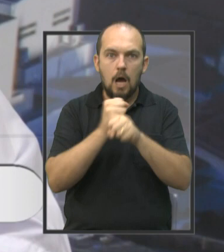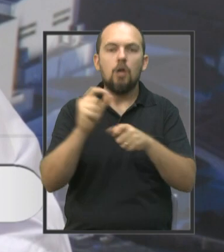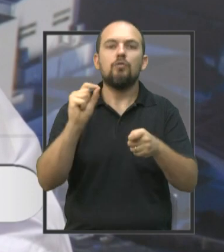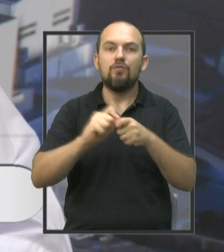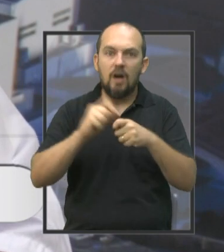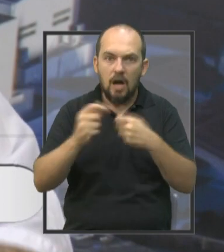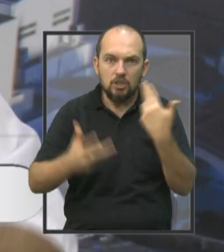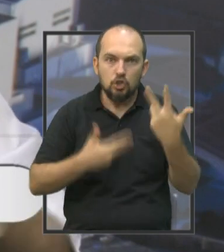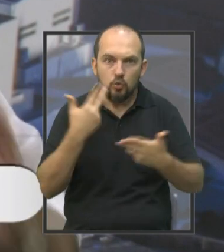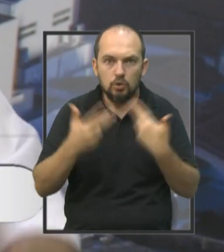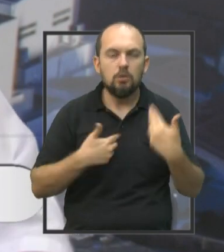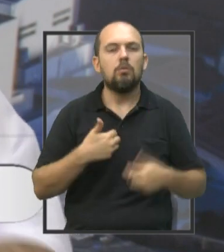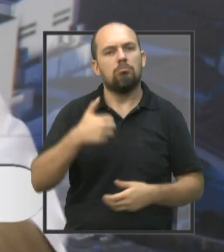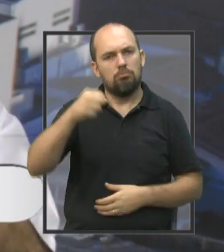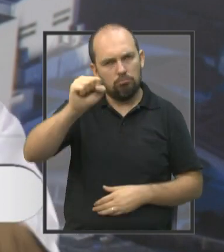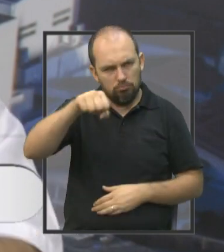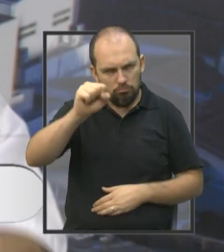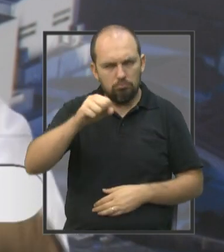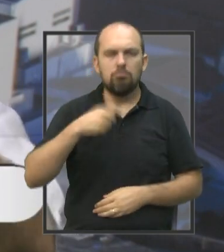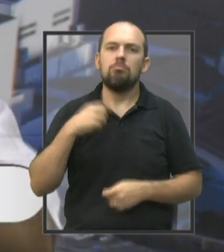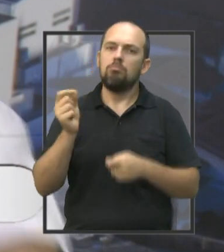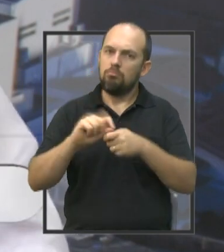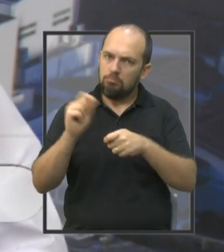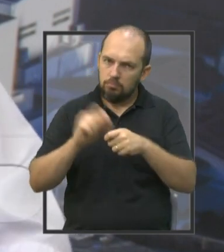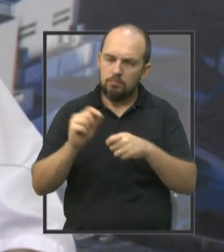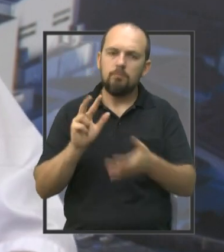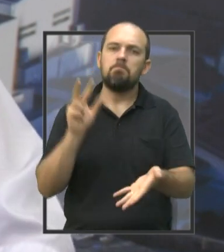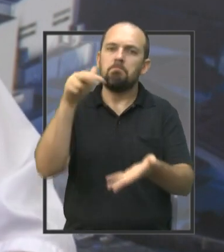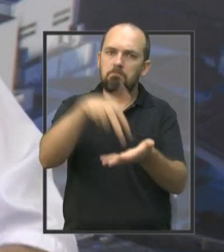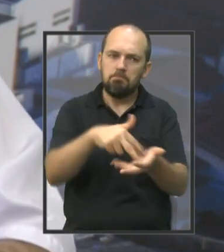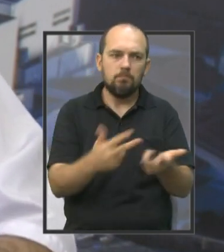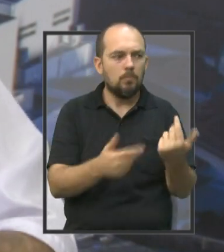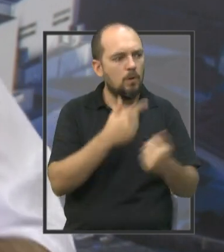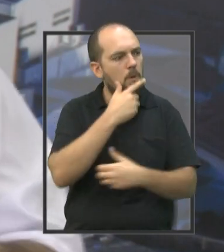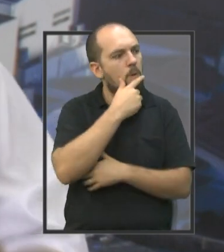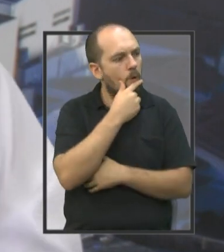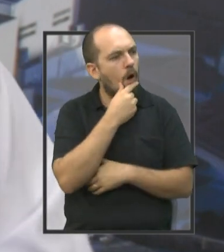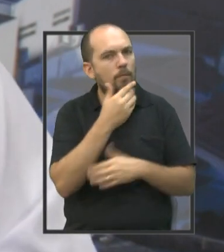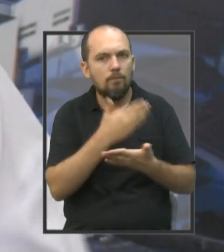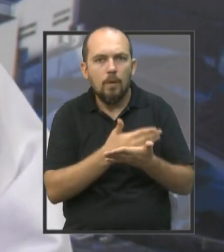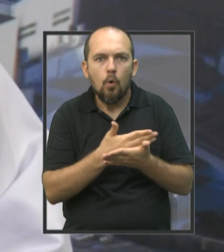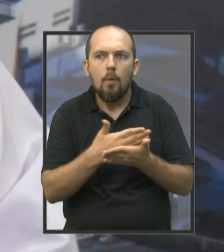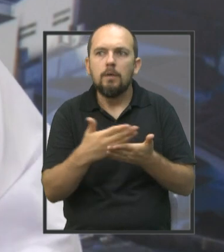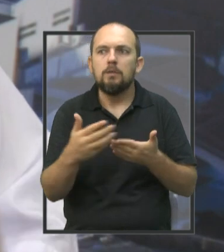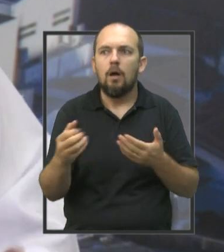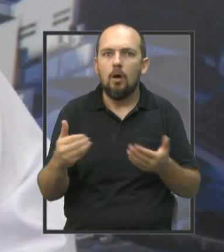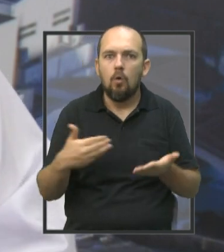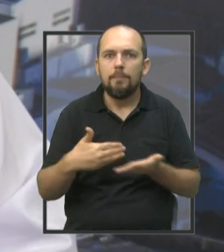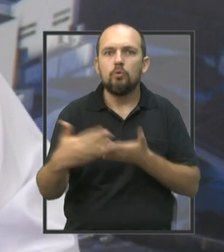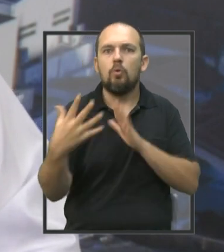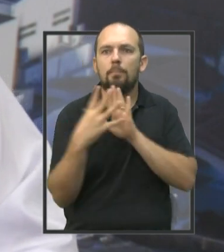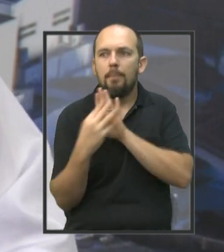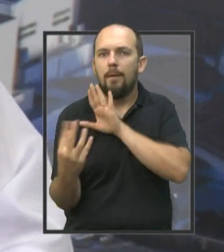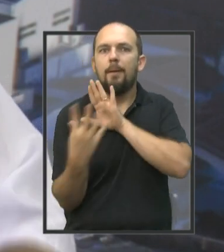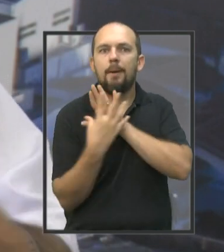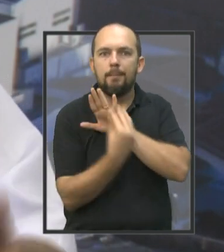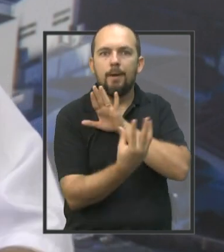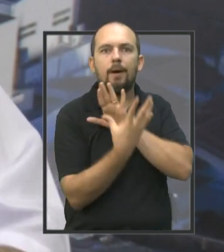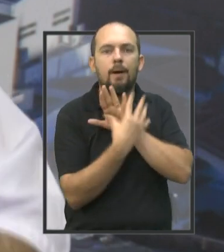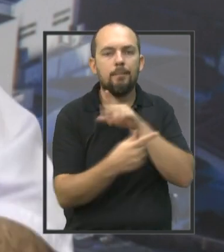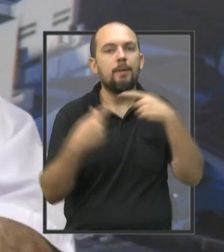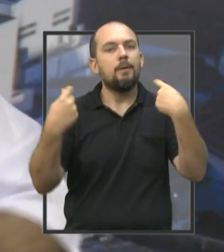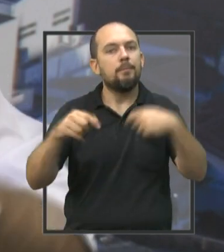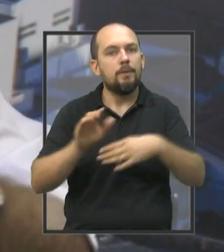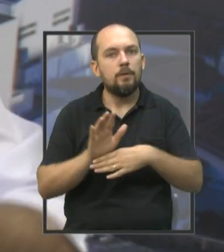cirurgia eletiva, fez para fulano, para ciclano, vamos fazer. Então, precisa ter alguém para ajudar,